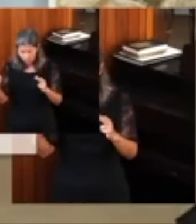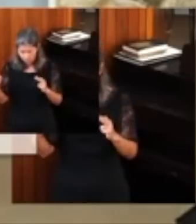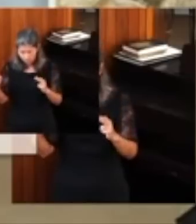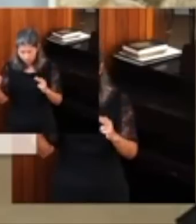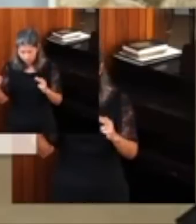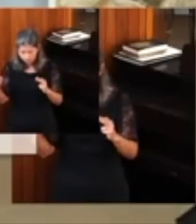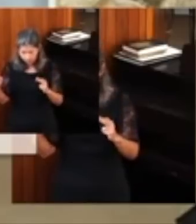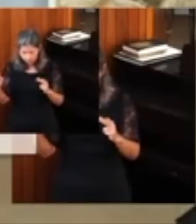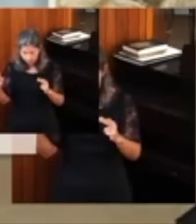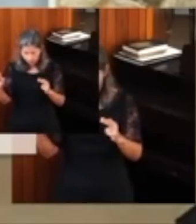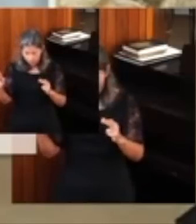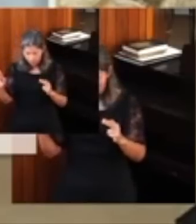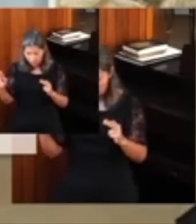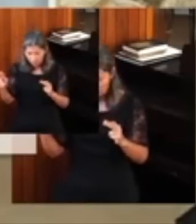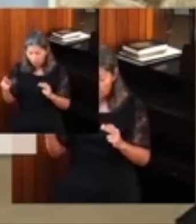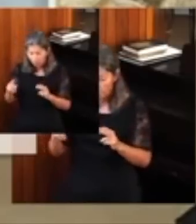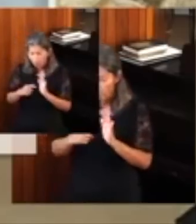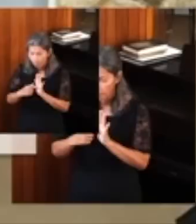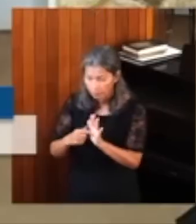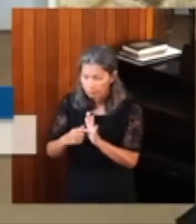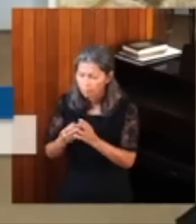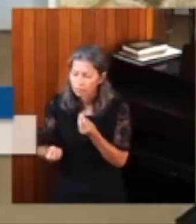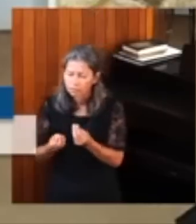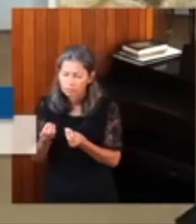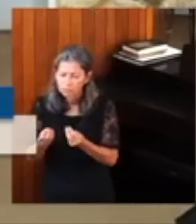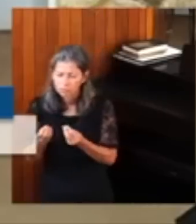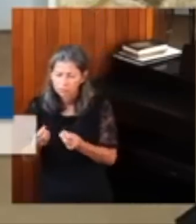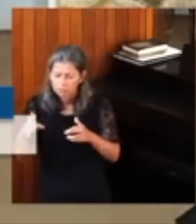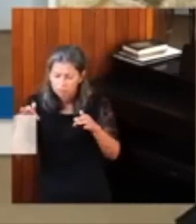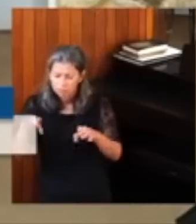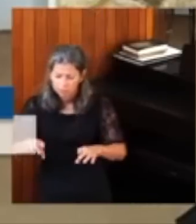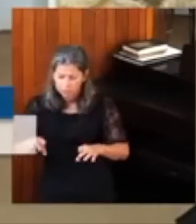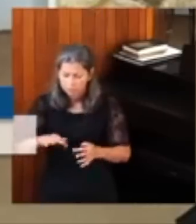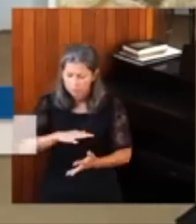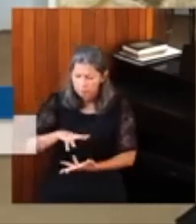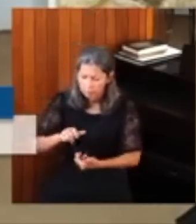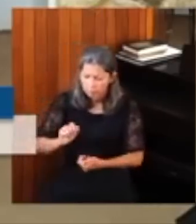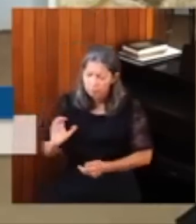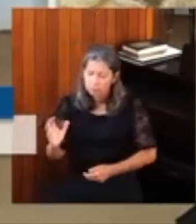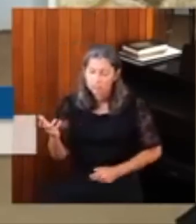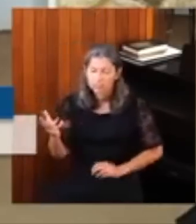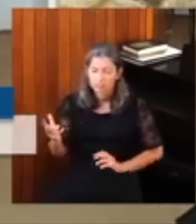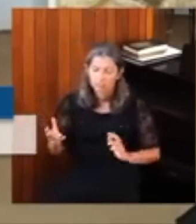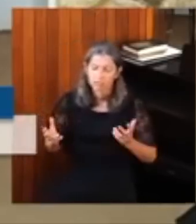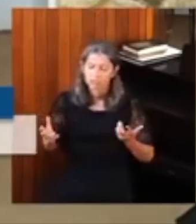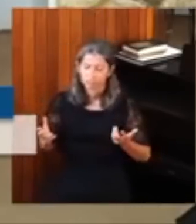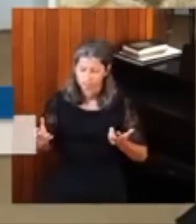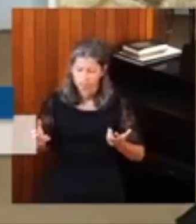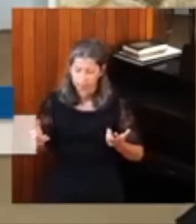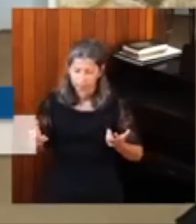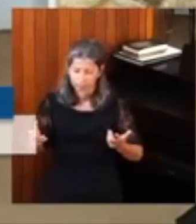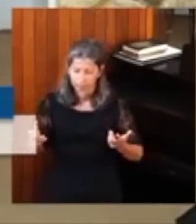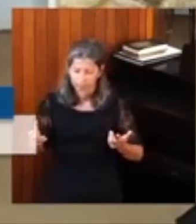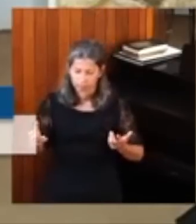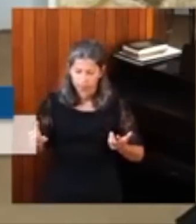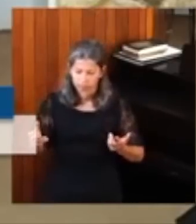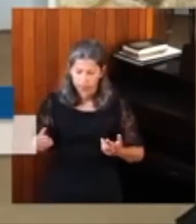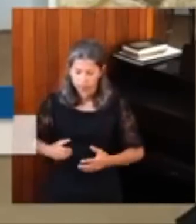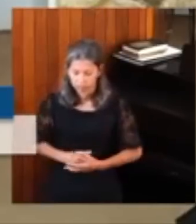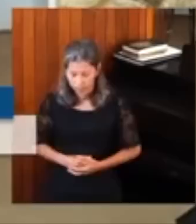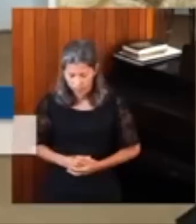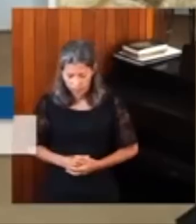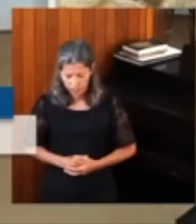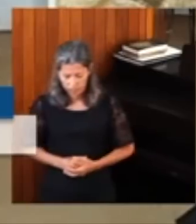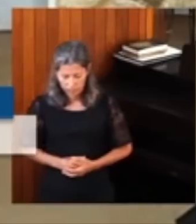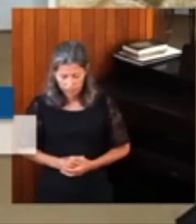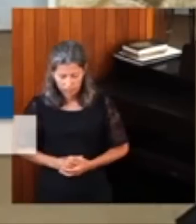de contexto acaba gerando um pretexto para muitas coisas, muitas ideias errôneas. Então, espero que esse estudo ele motive vocês